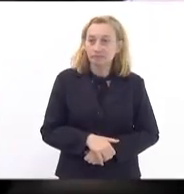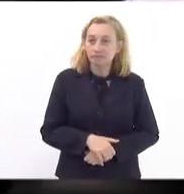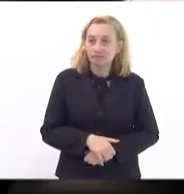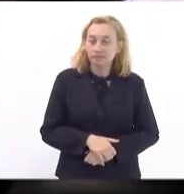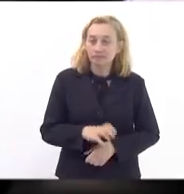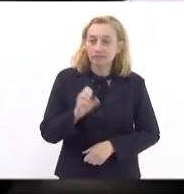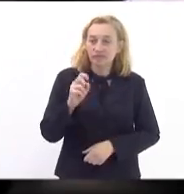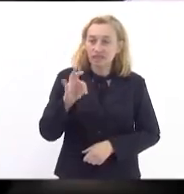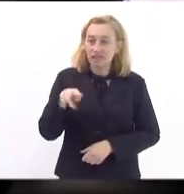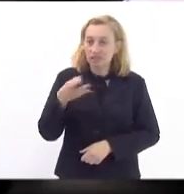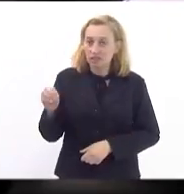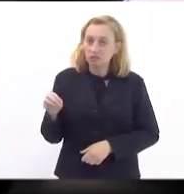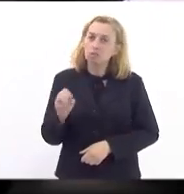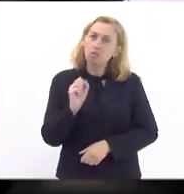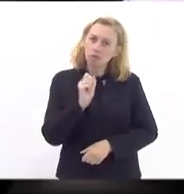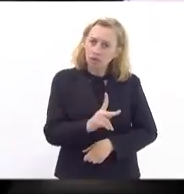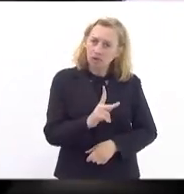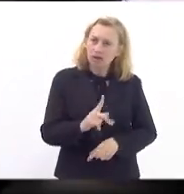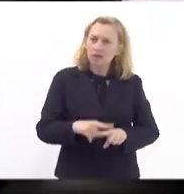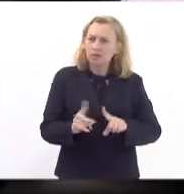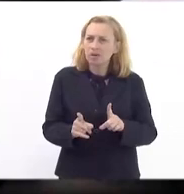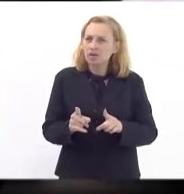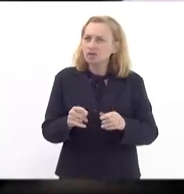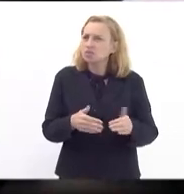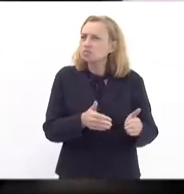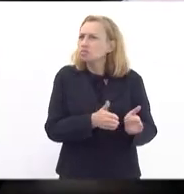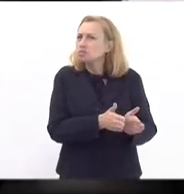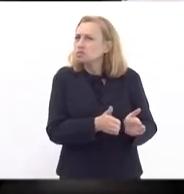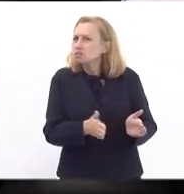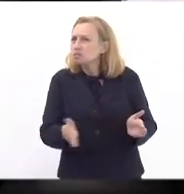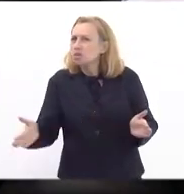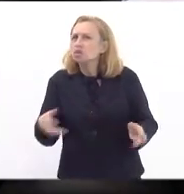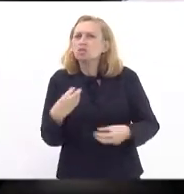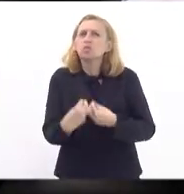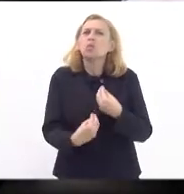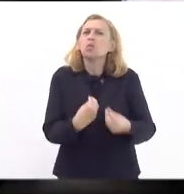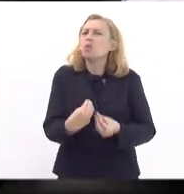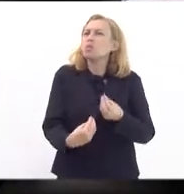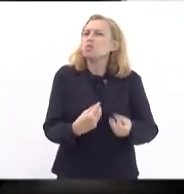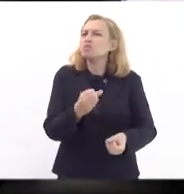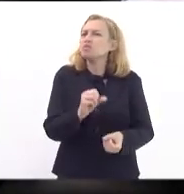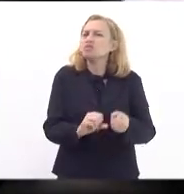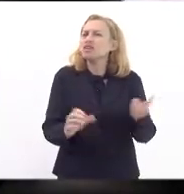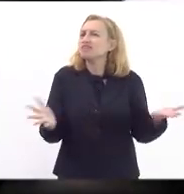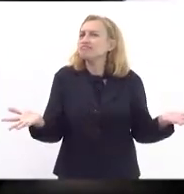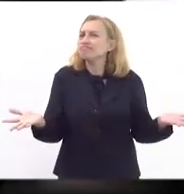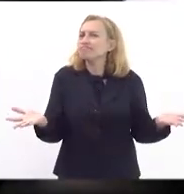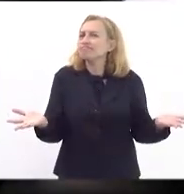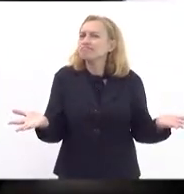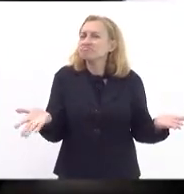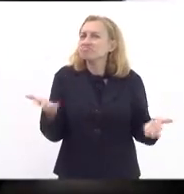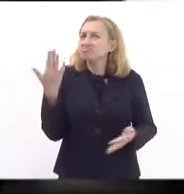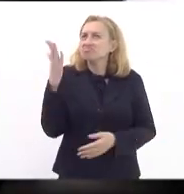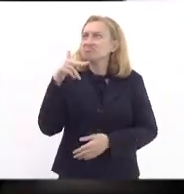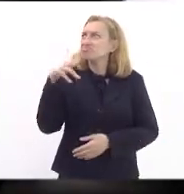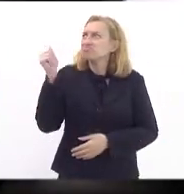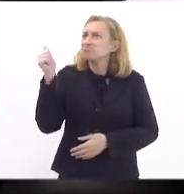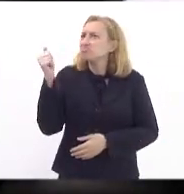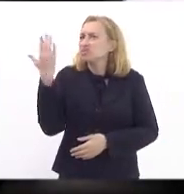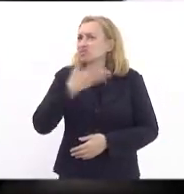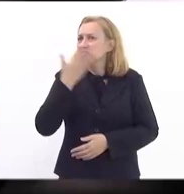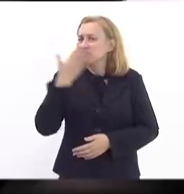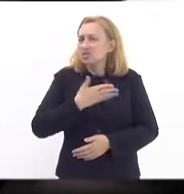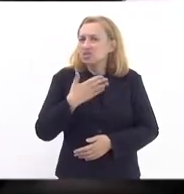estações tudo bem agora do processo como é que isso é feio eu nunca vi um